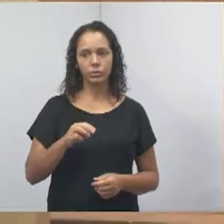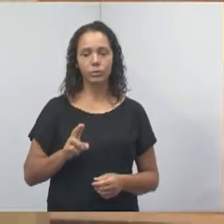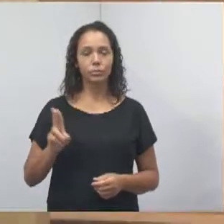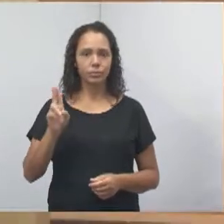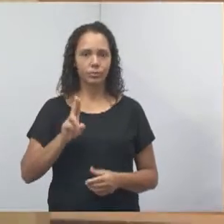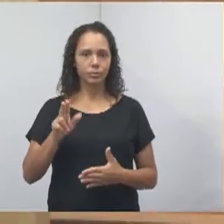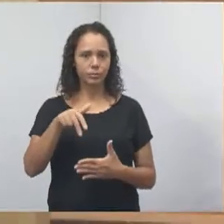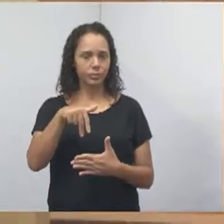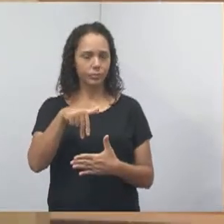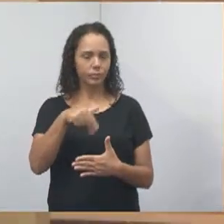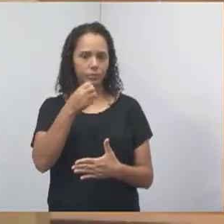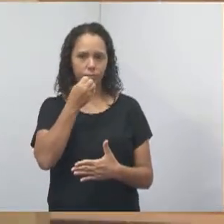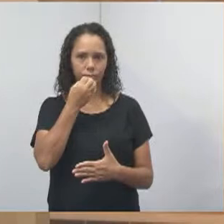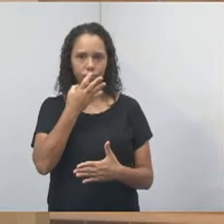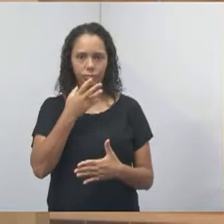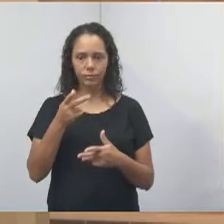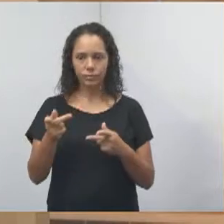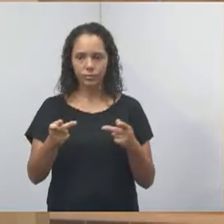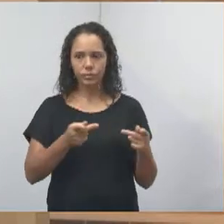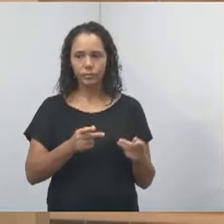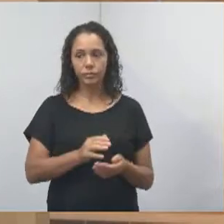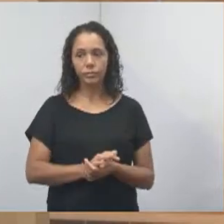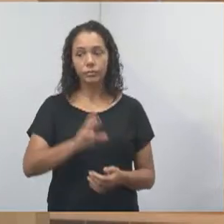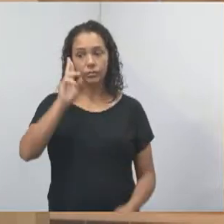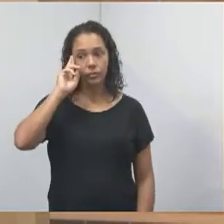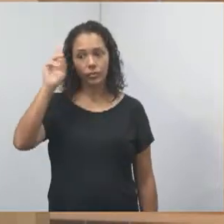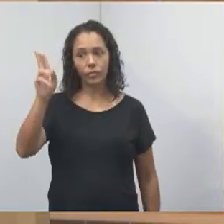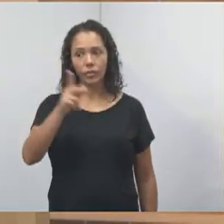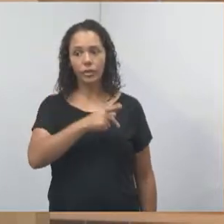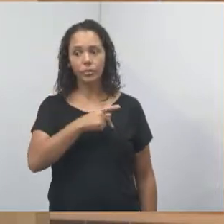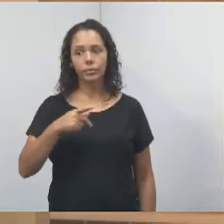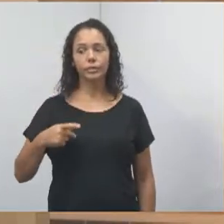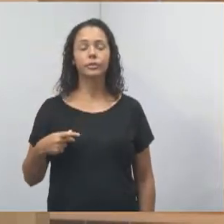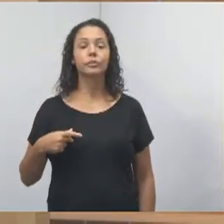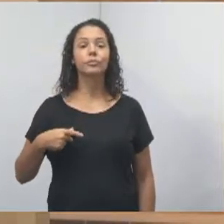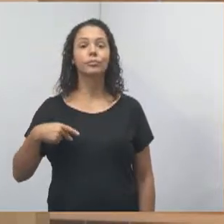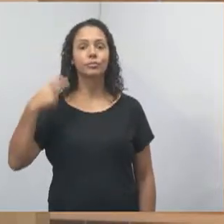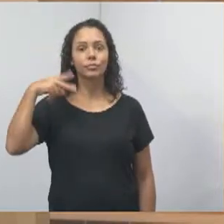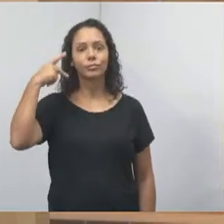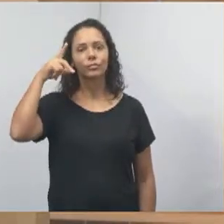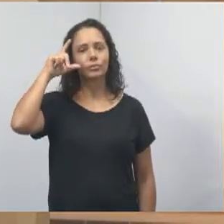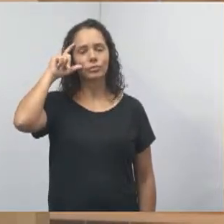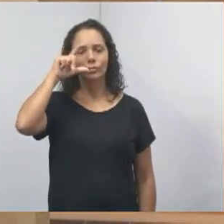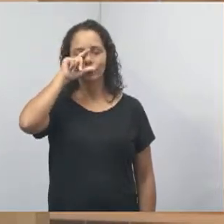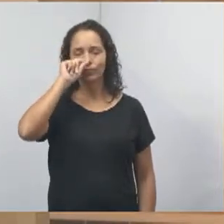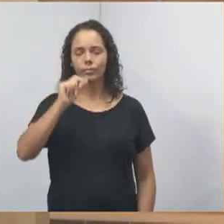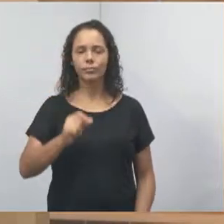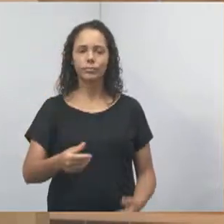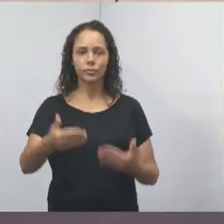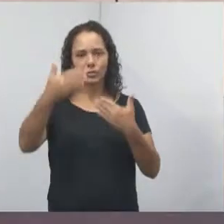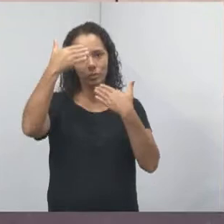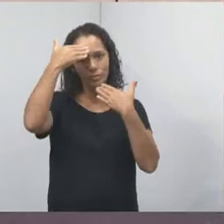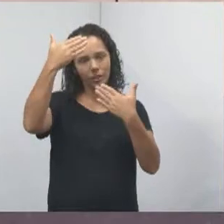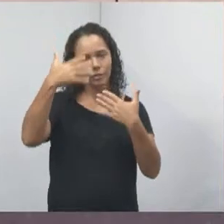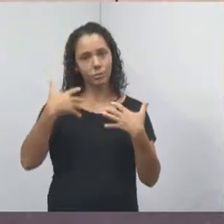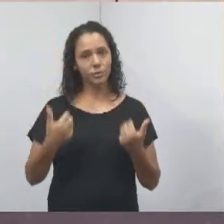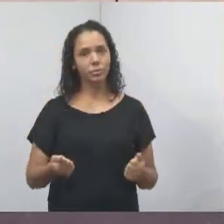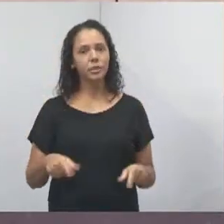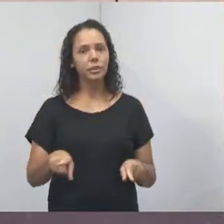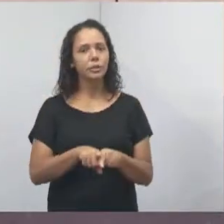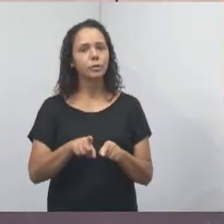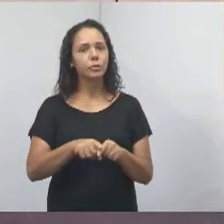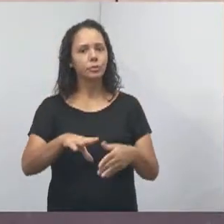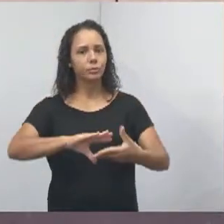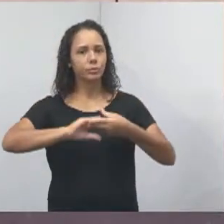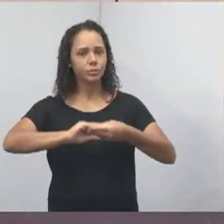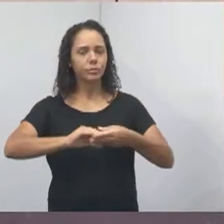Senhor presidente dessa Casa Legislativa, vereador Abel, muito obrigado pela acolhida. Quero cumprimentar também a primeira